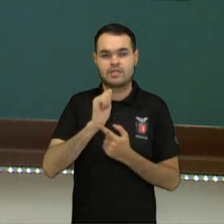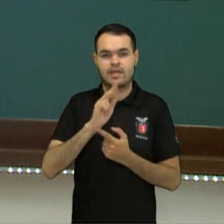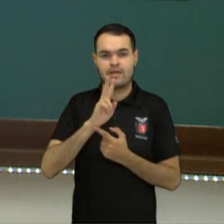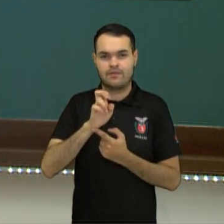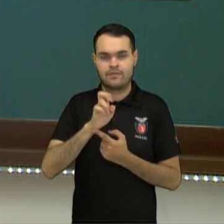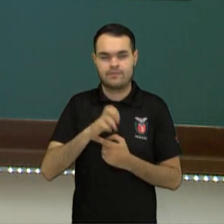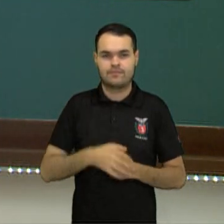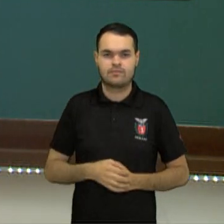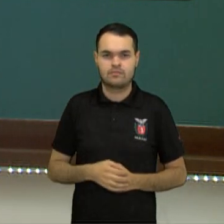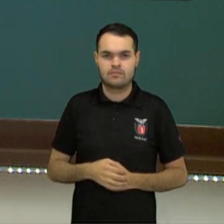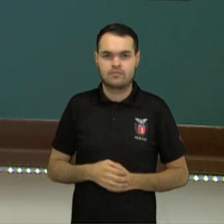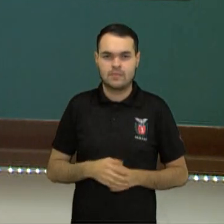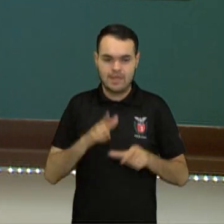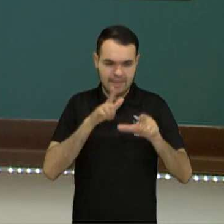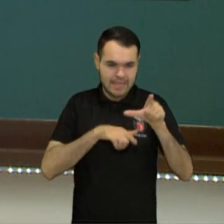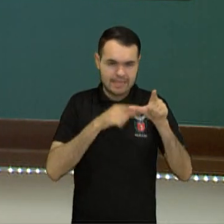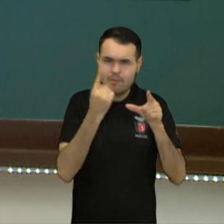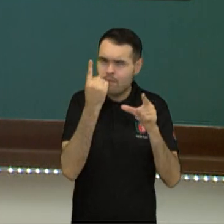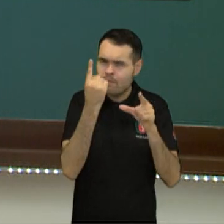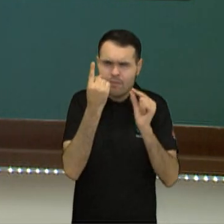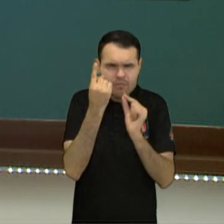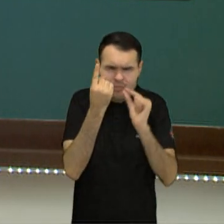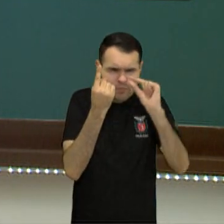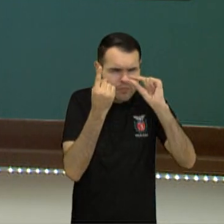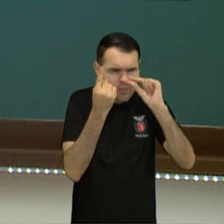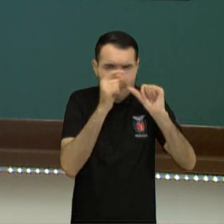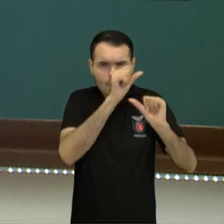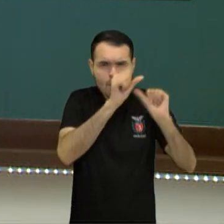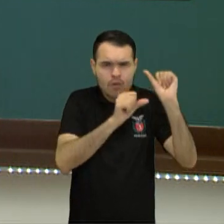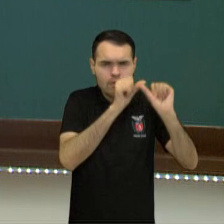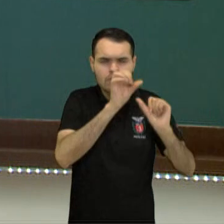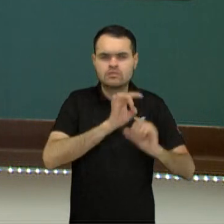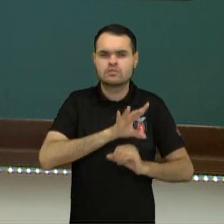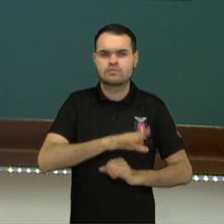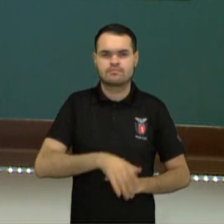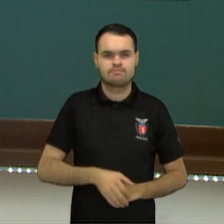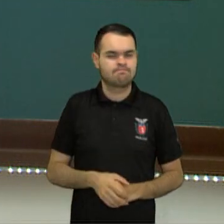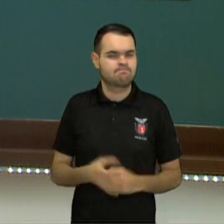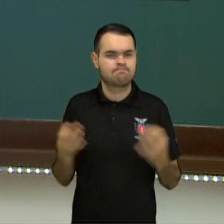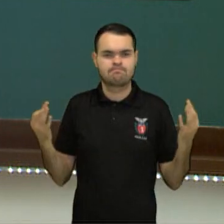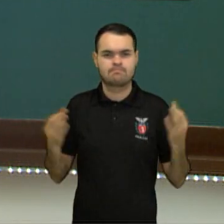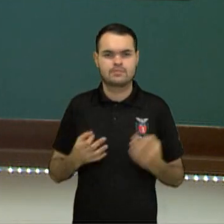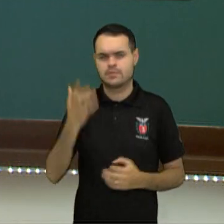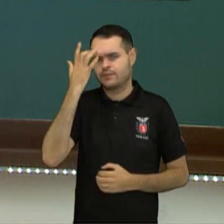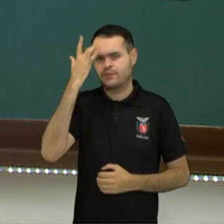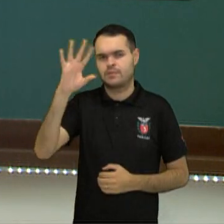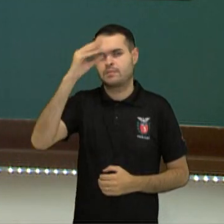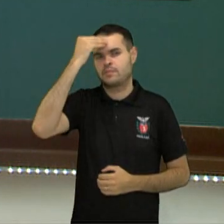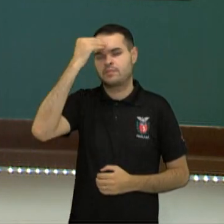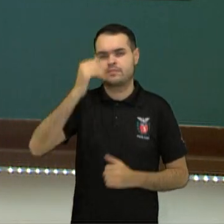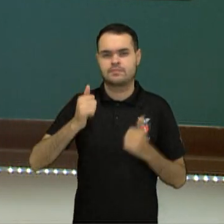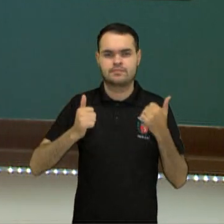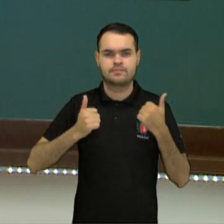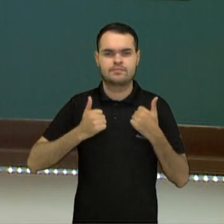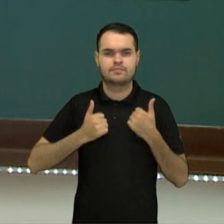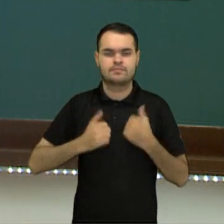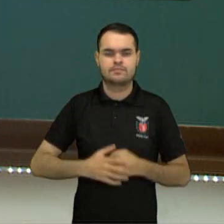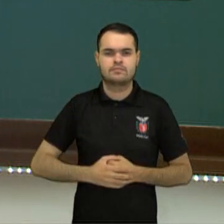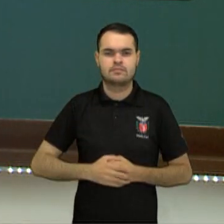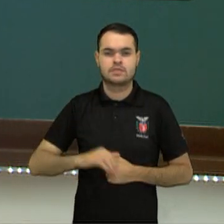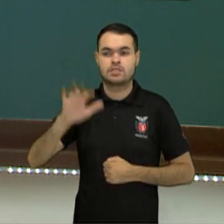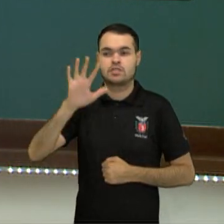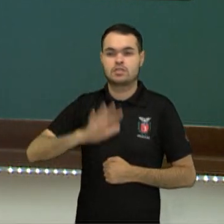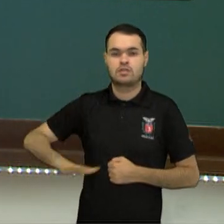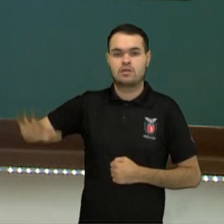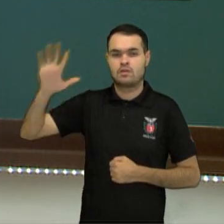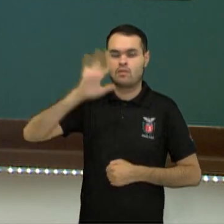observem que mudou uma letrinha só. Beleza, né? Perfeito, mais fácil ainda para a gente poder memorizar. Mas, de um modo geral,